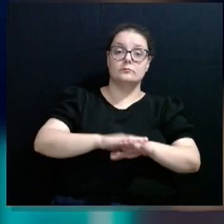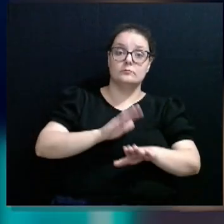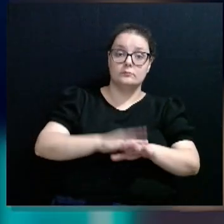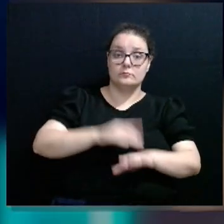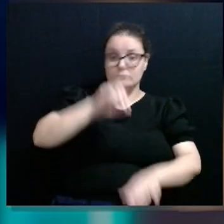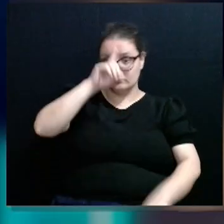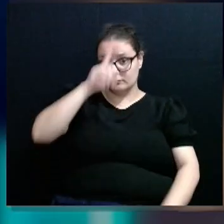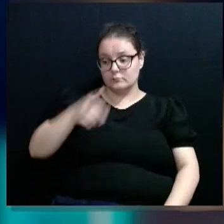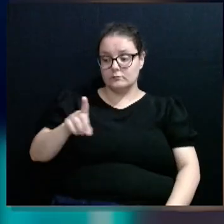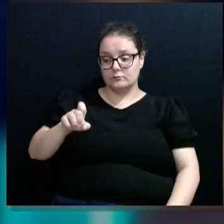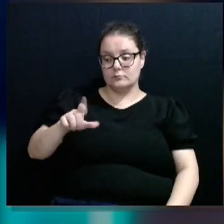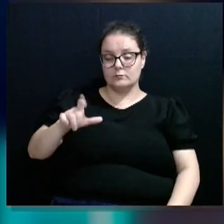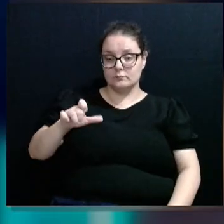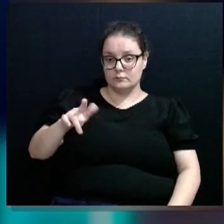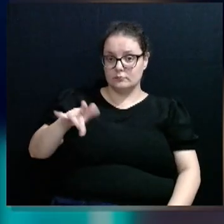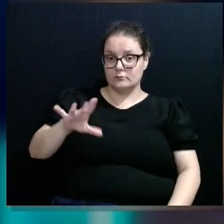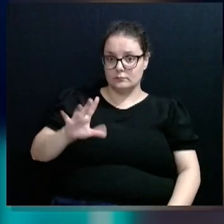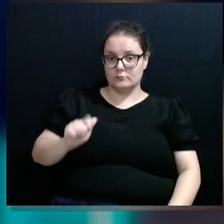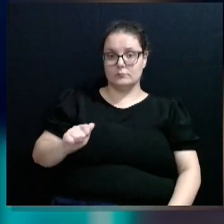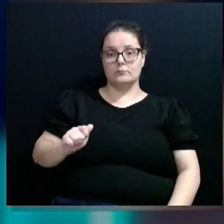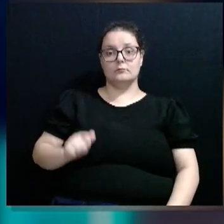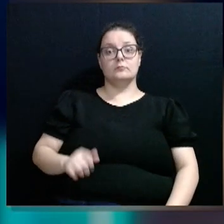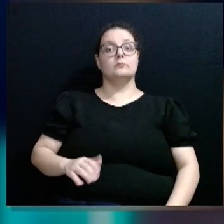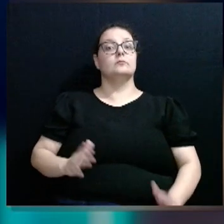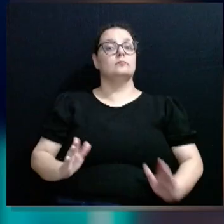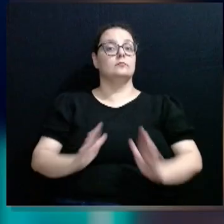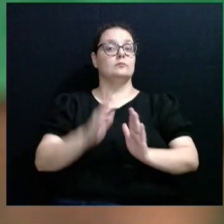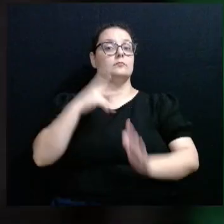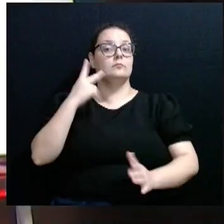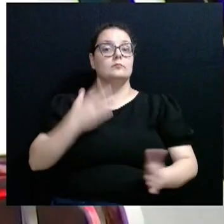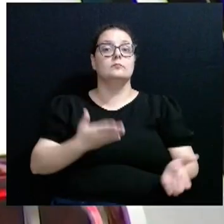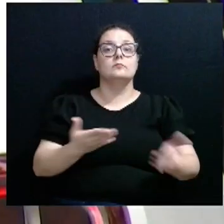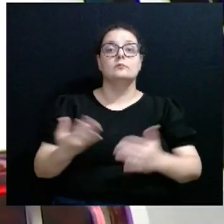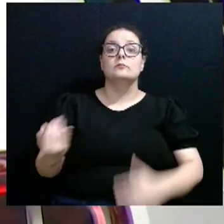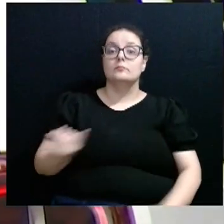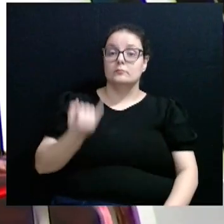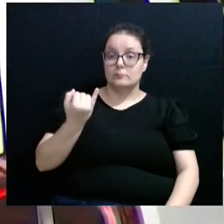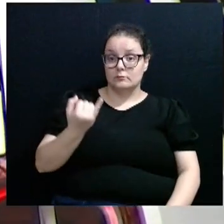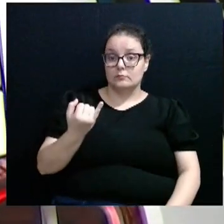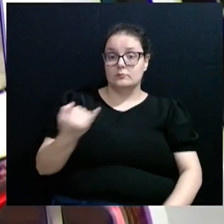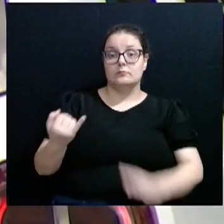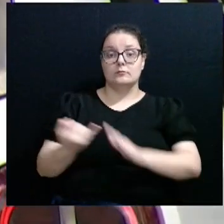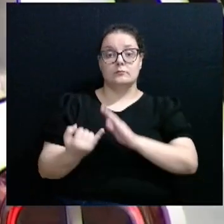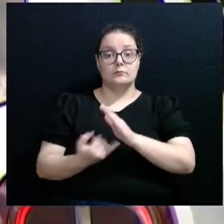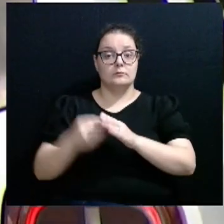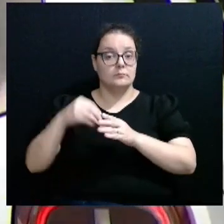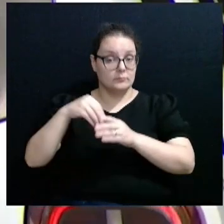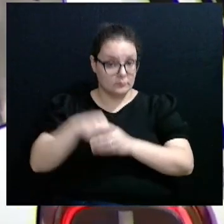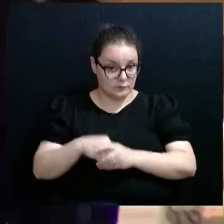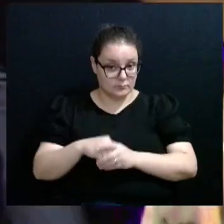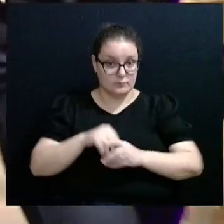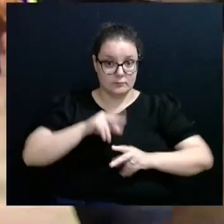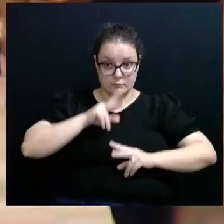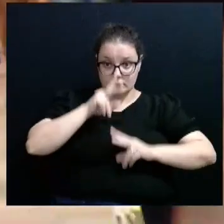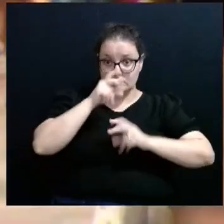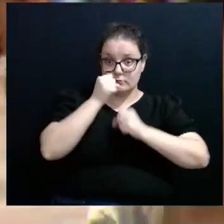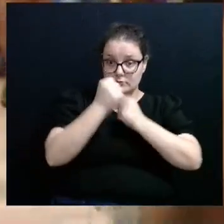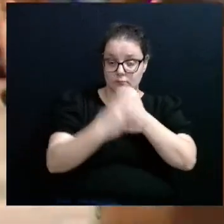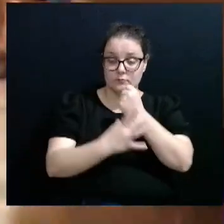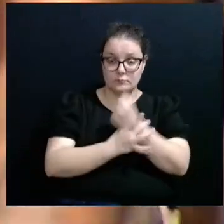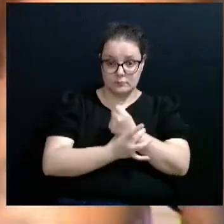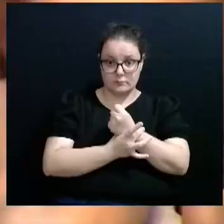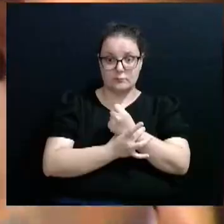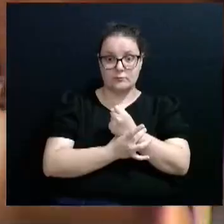Frente Parlamentar também destacou a importância do fortalecimento institucional das forças de segurança como forma